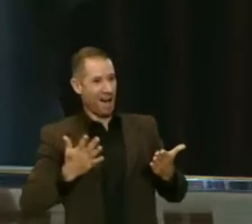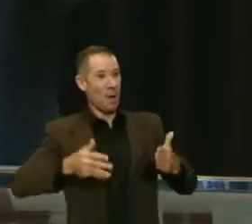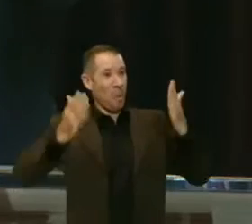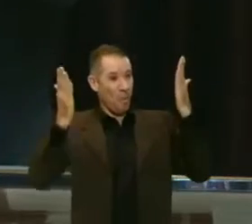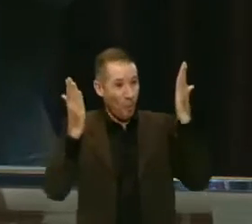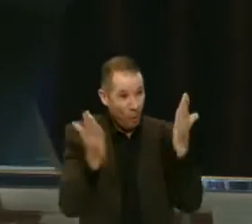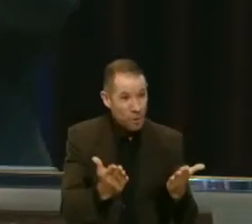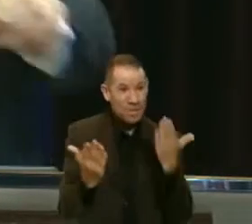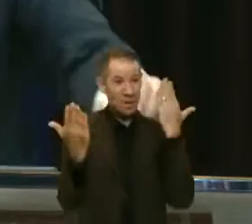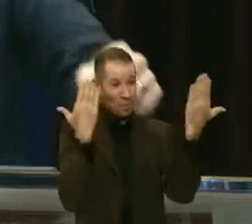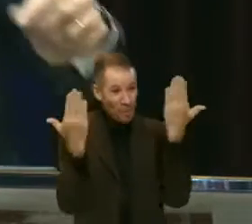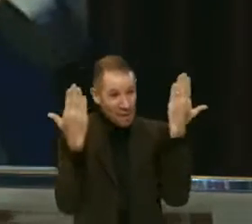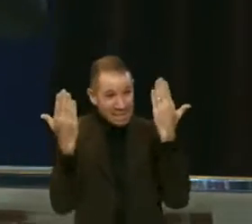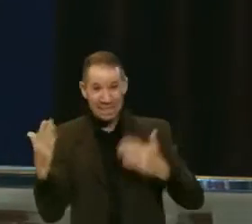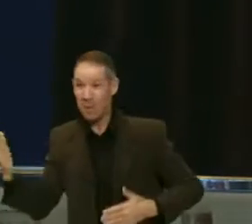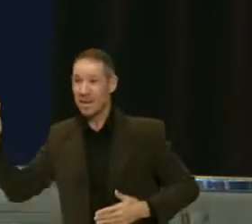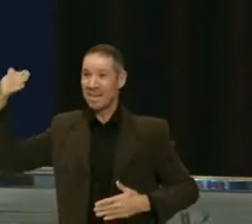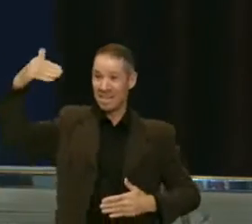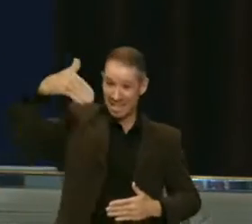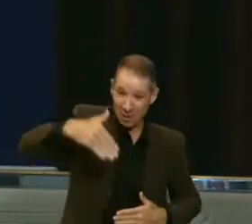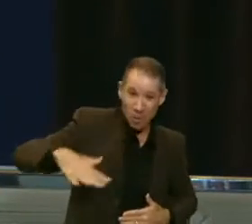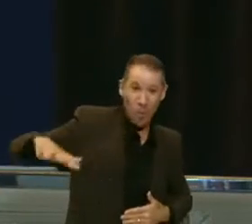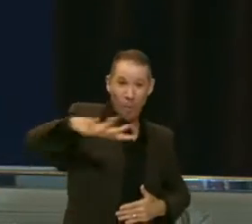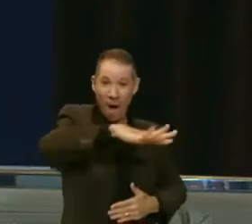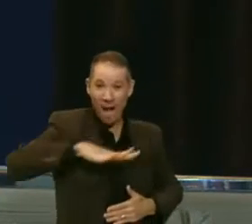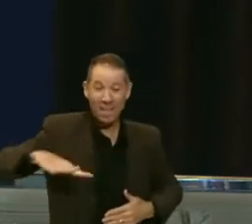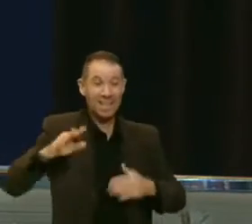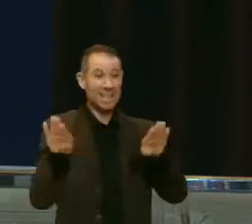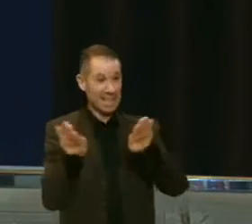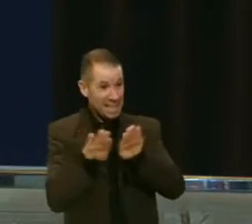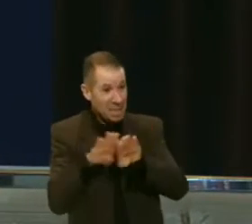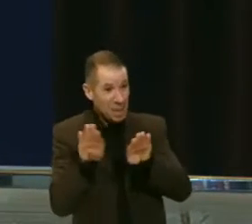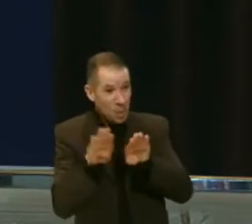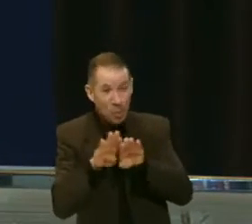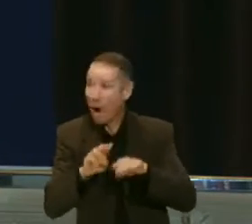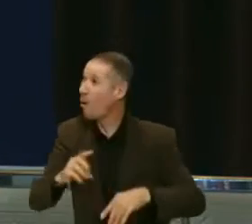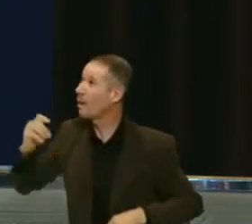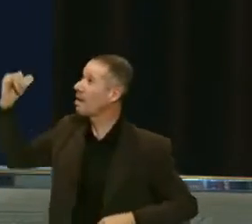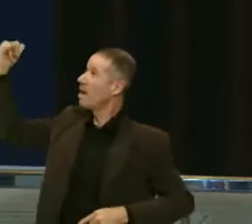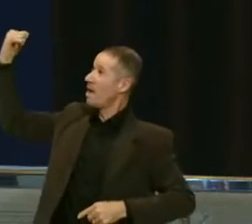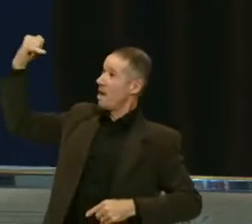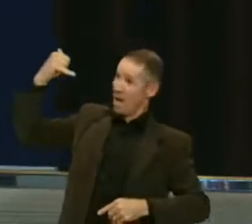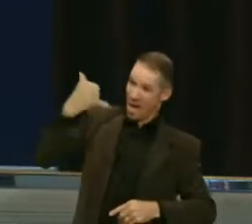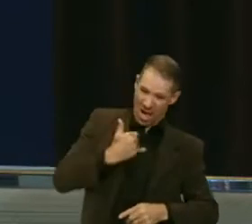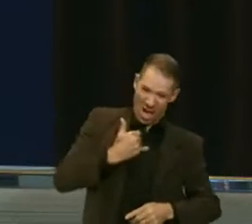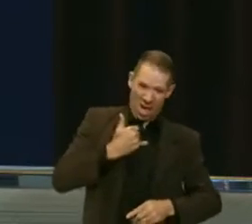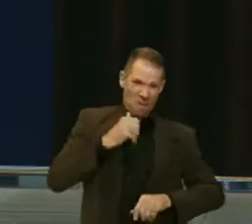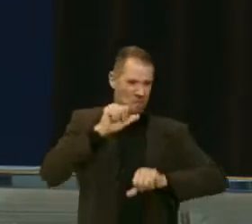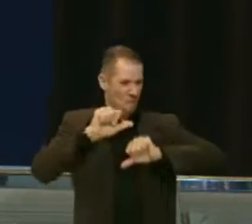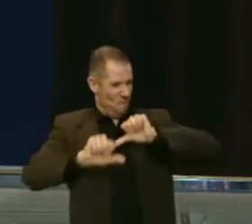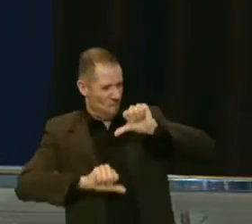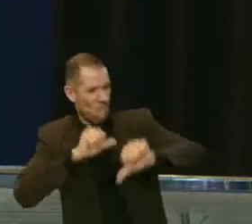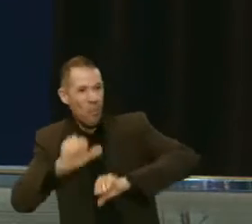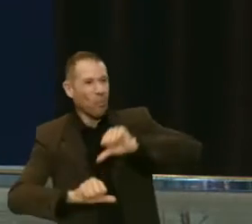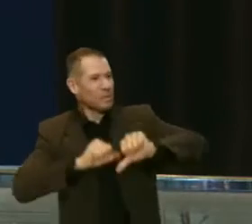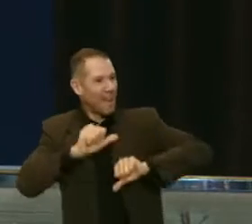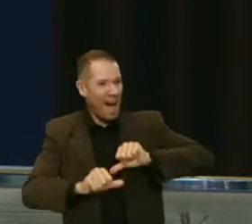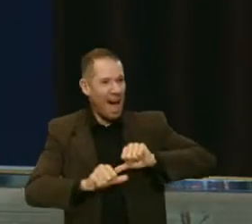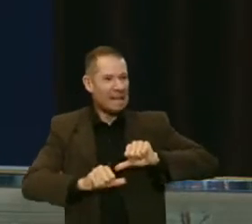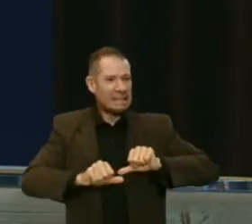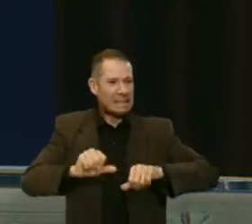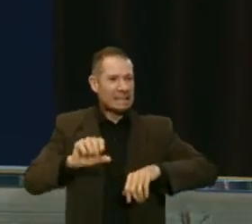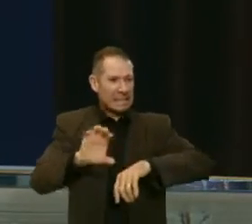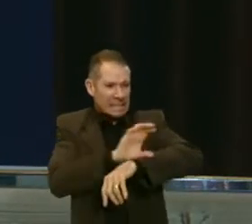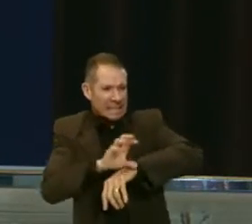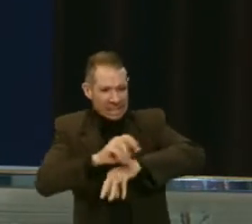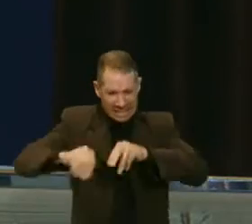chegou assim neste lugar. Ele vai trocar as tuas vestes de luto por vestes de festas. Ele vai tirar as